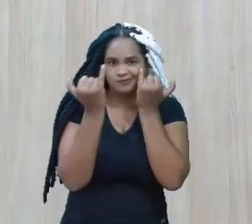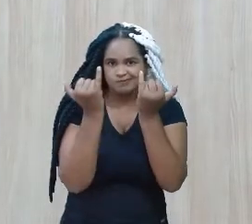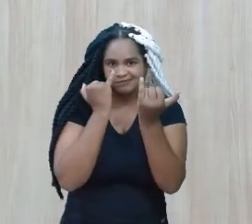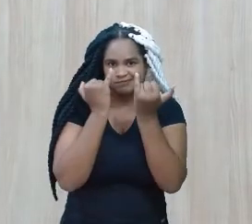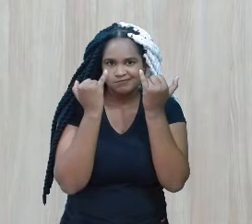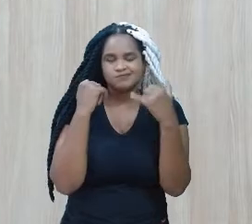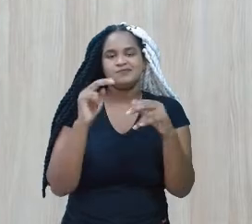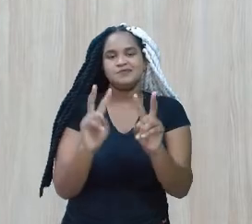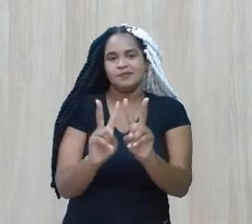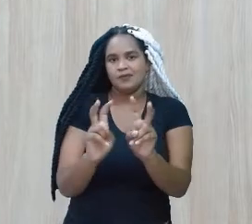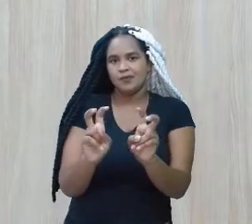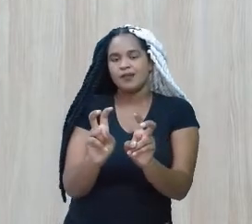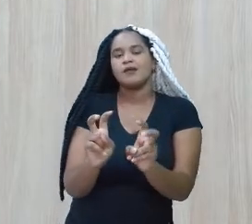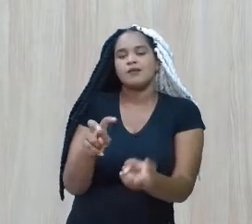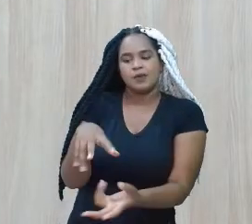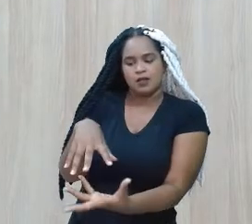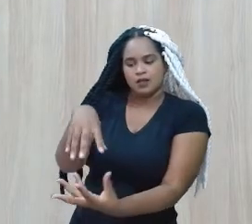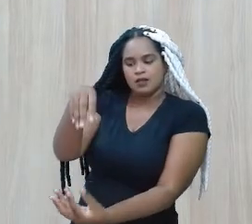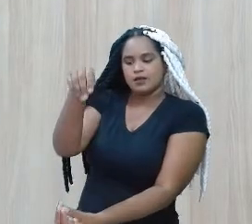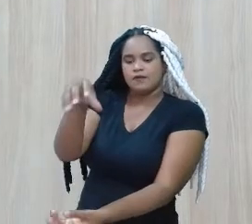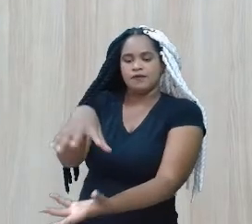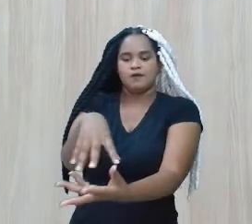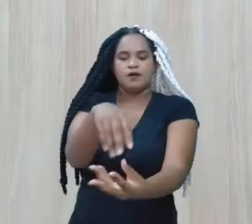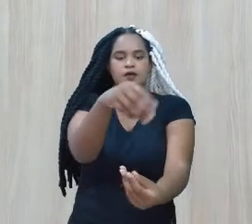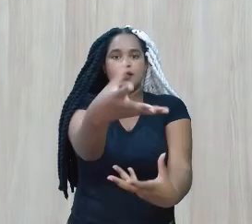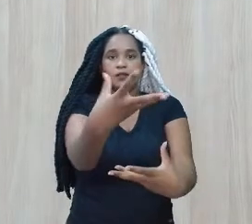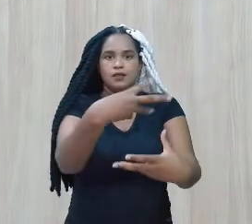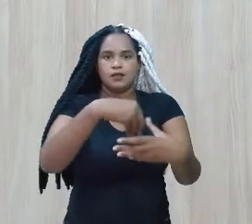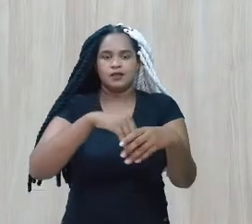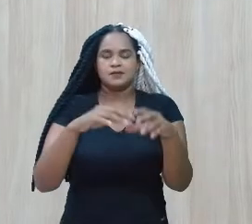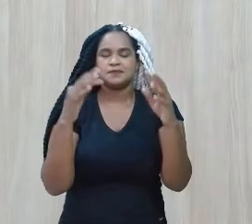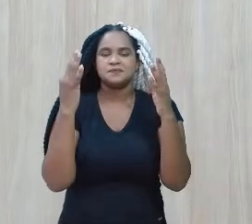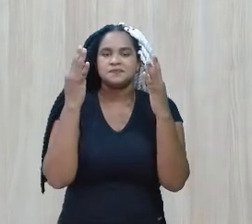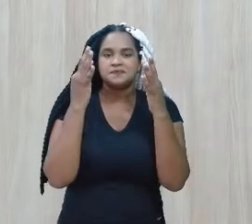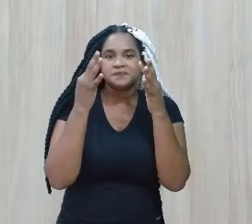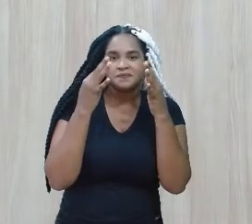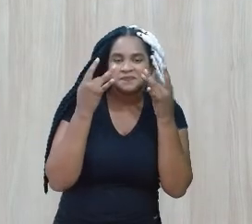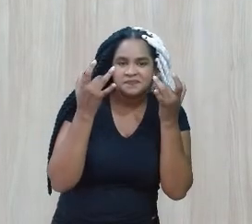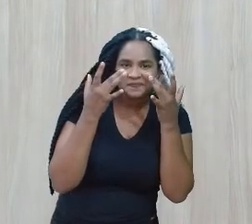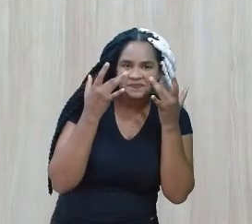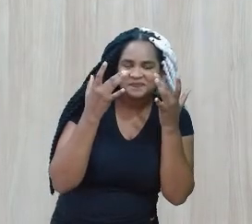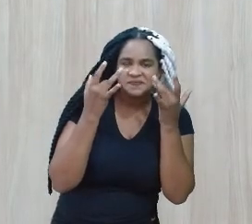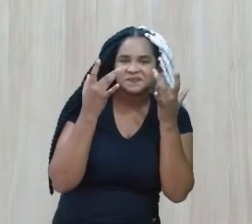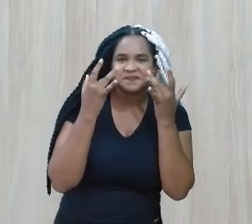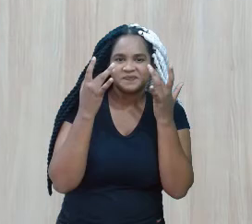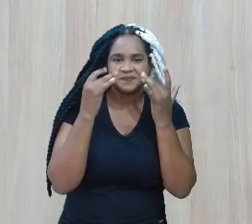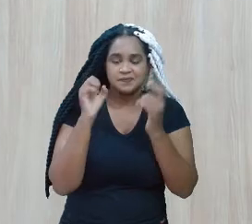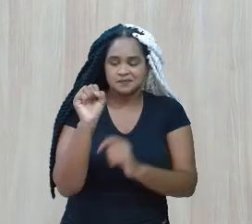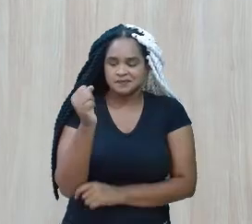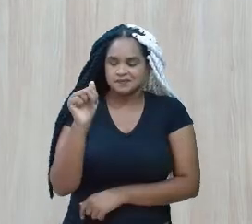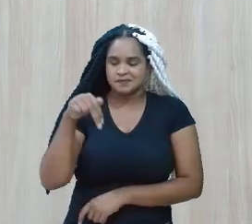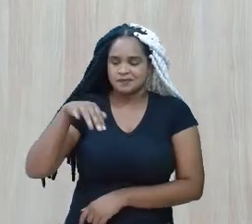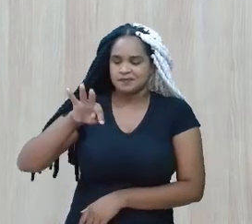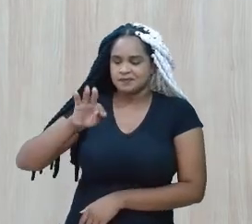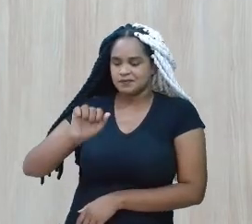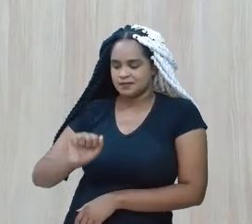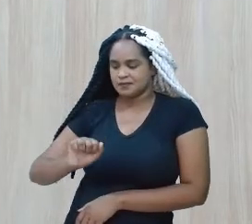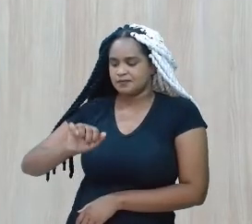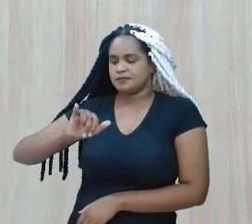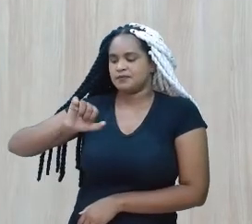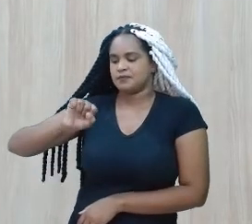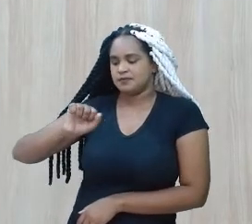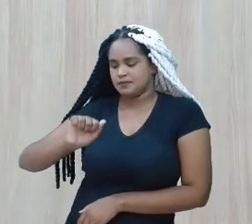sobre essa lenda dos fantasmas do Teatro Santa Isabel. Nós não sabemos também, se